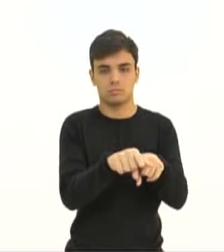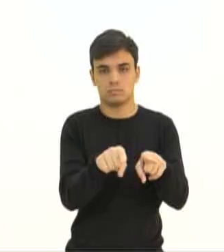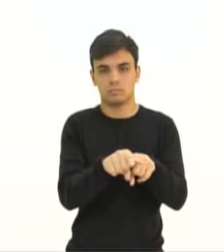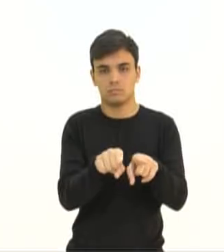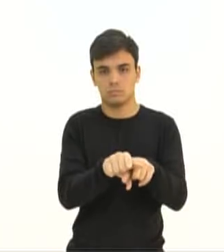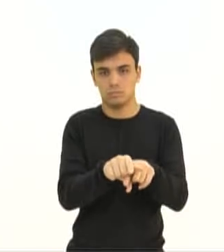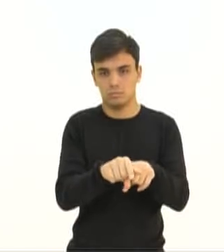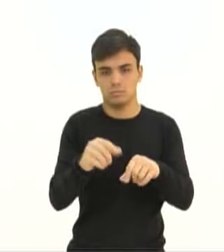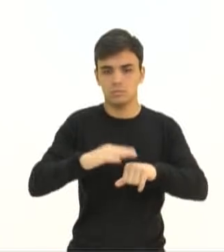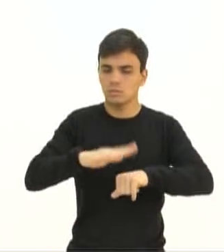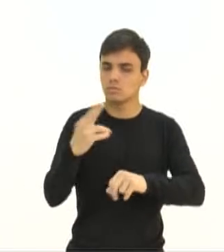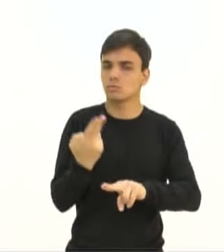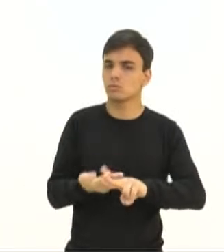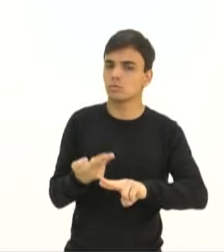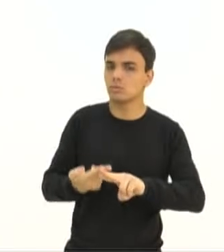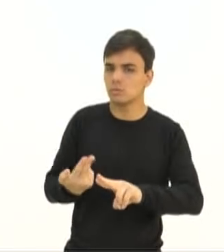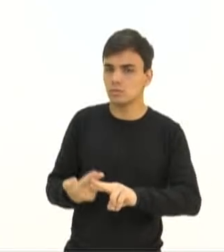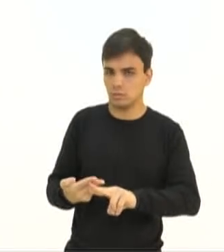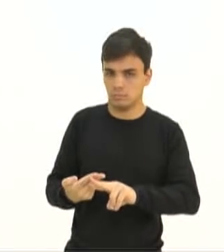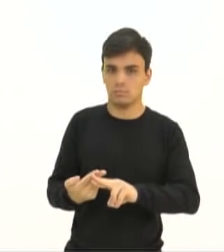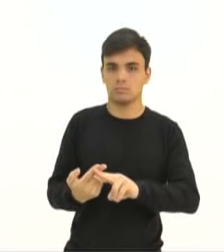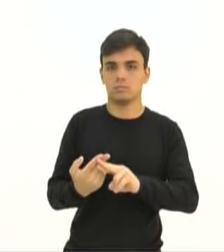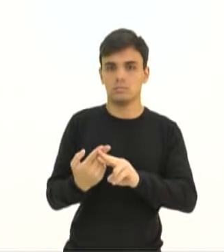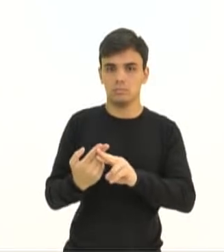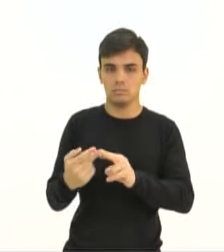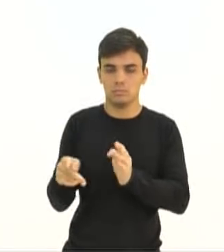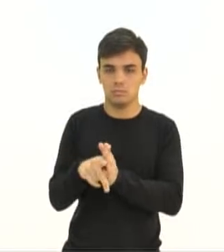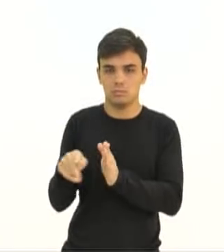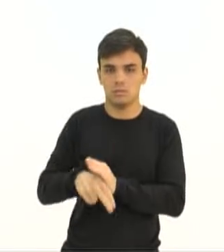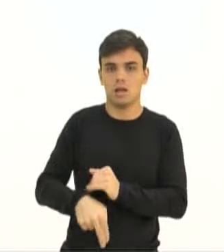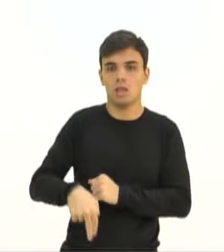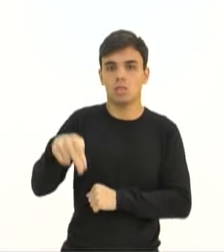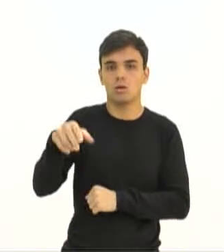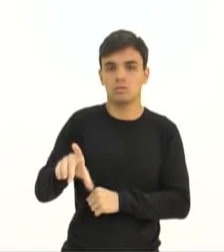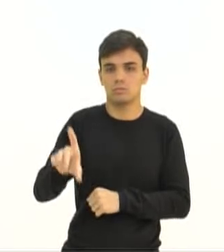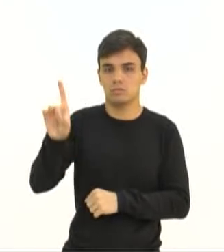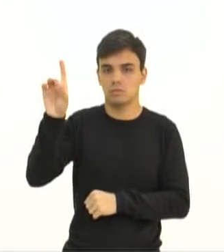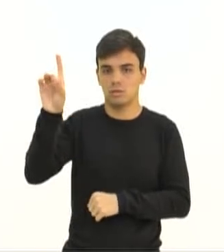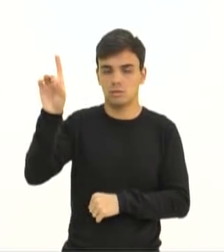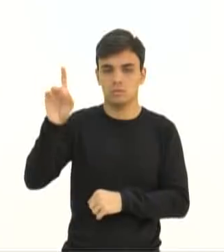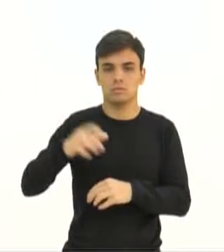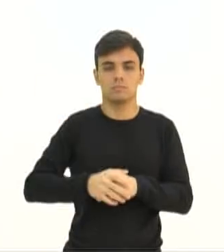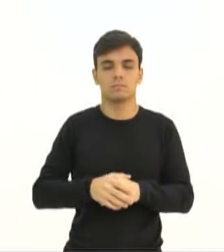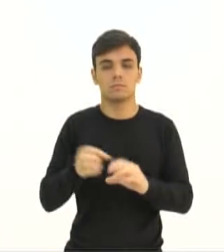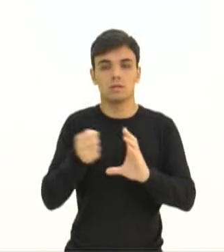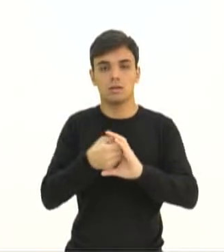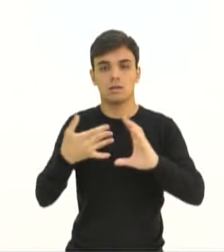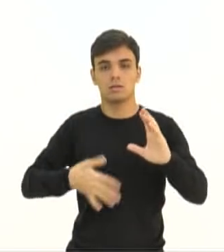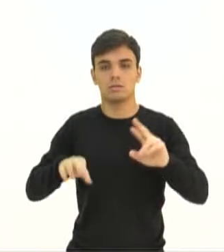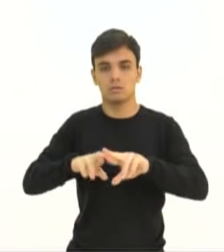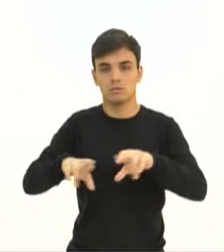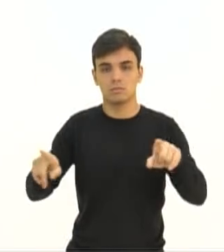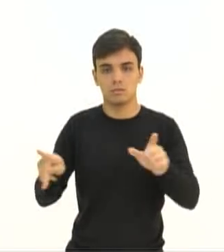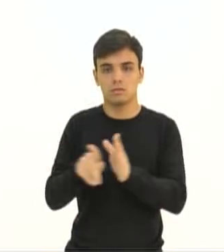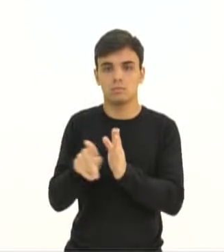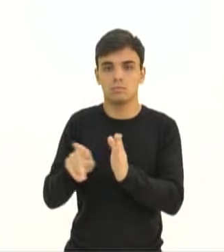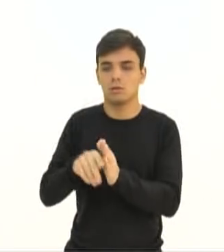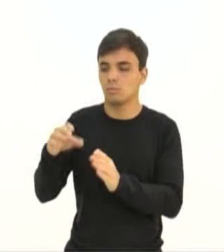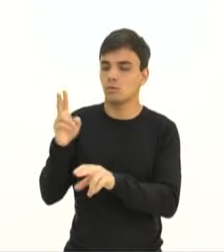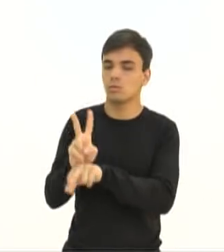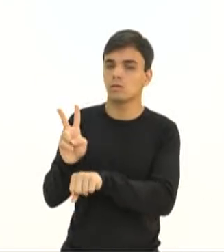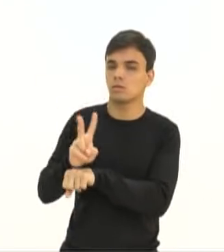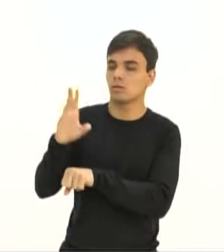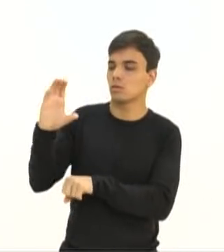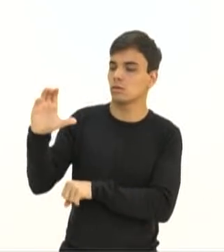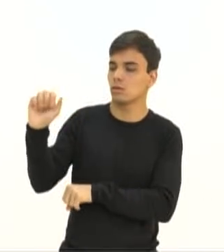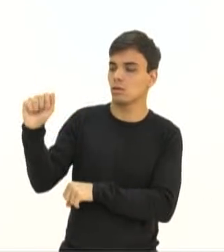se utiliza, mais se produz na região Nordeste. Uma característica ali diferenciada é a criação de caprinos, que a gente também